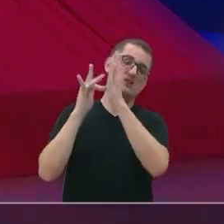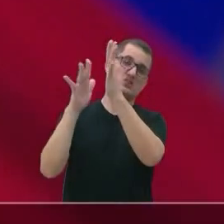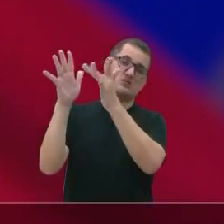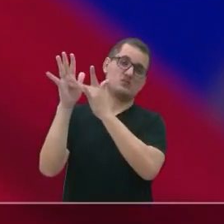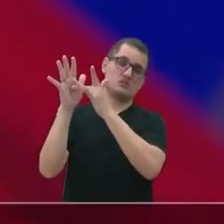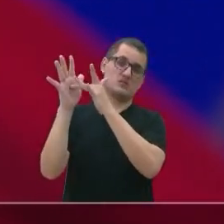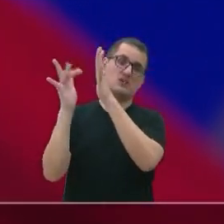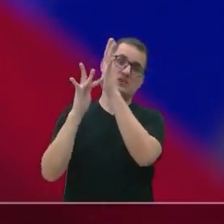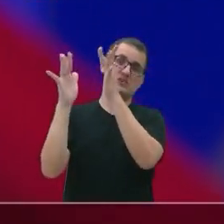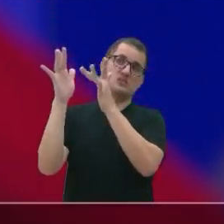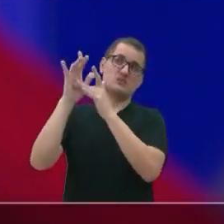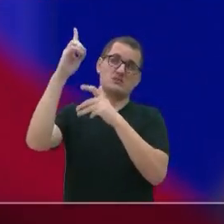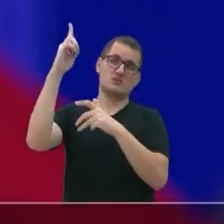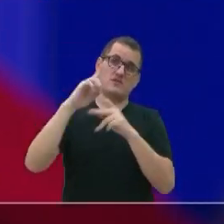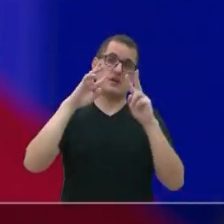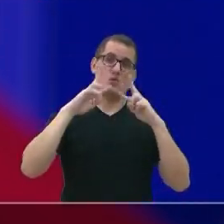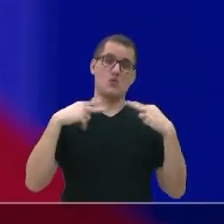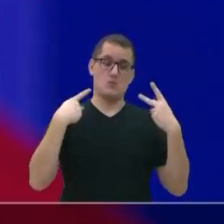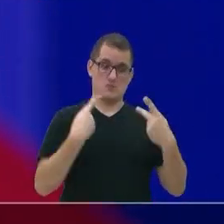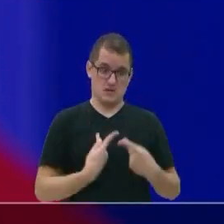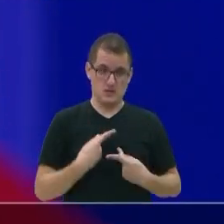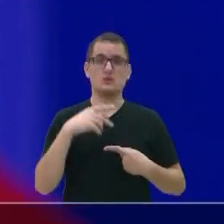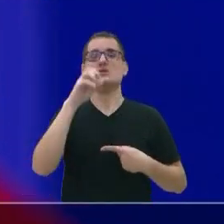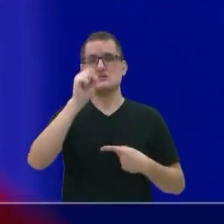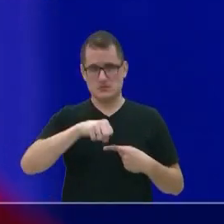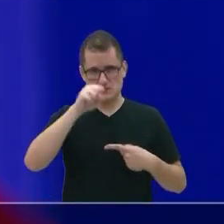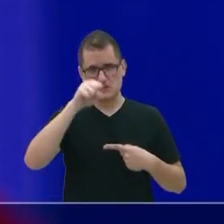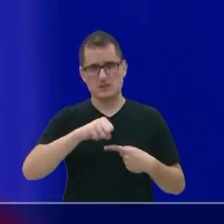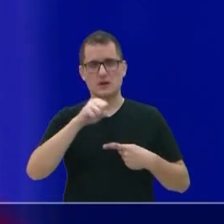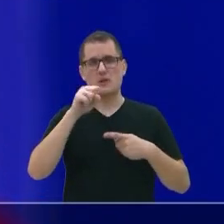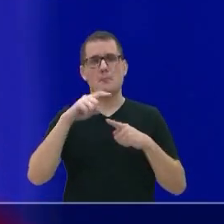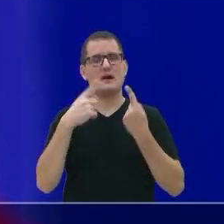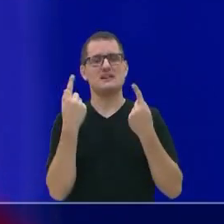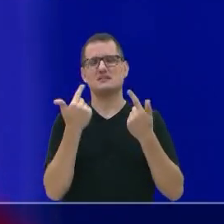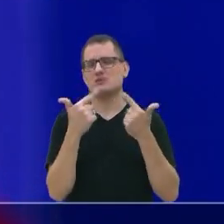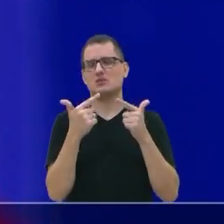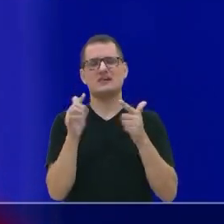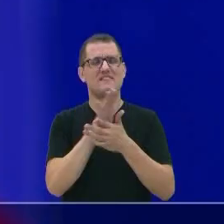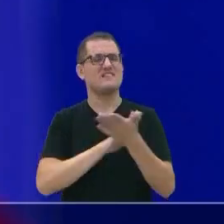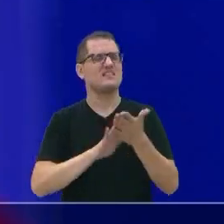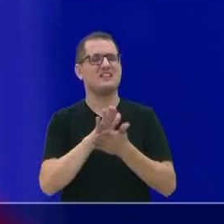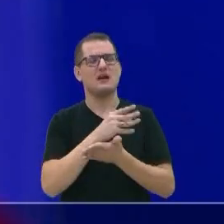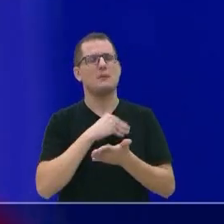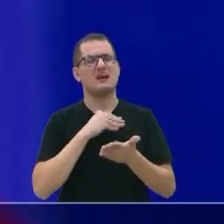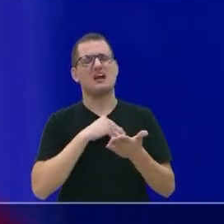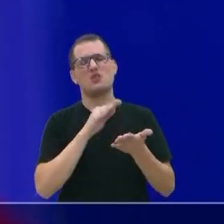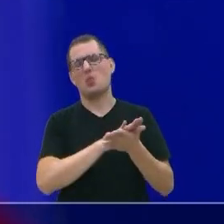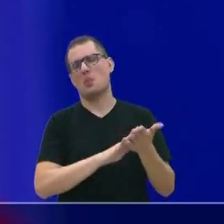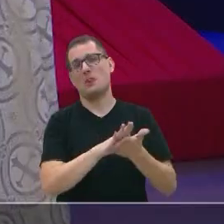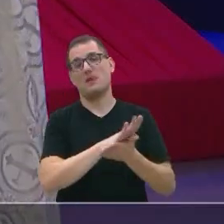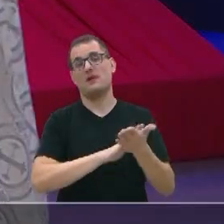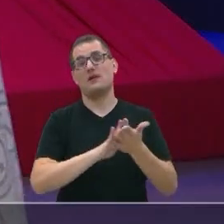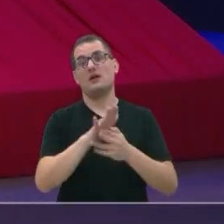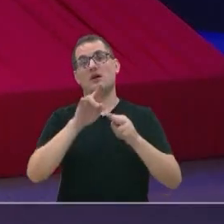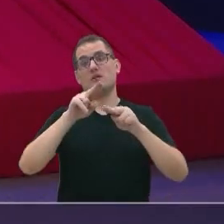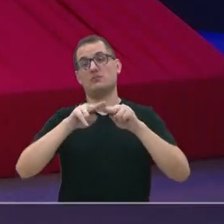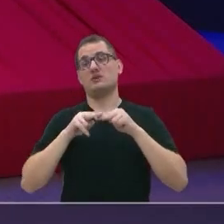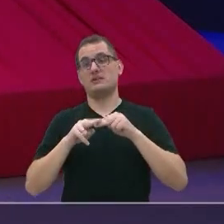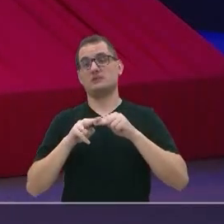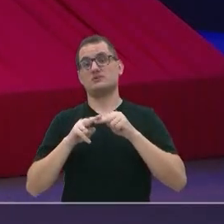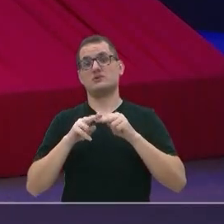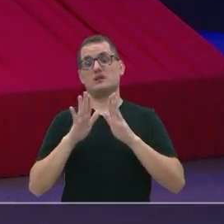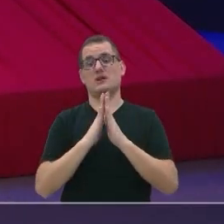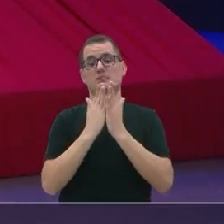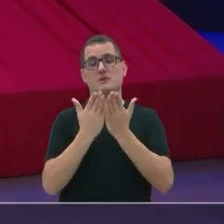assumiu a nossa condição humana? Sim, menos a condição pecadora. Por isso que Hebreus